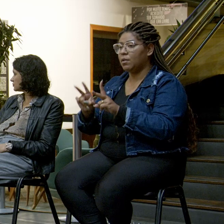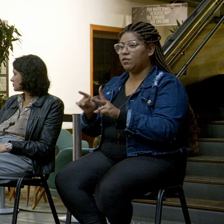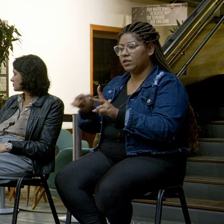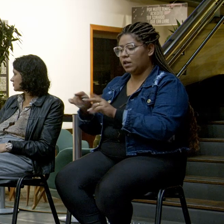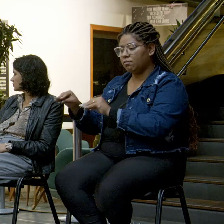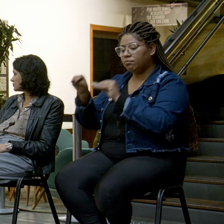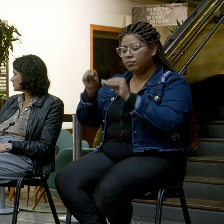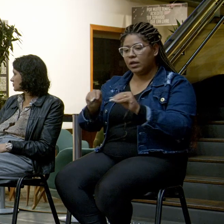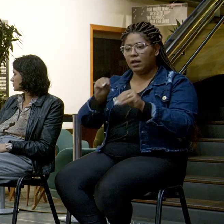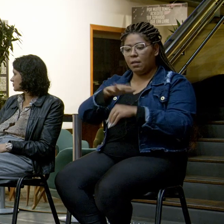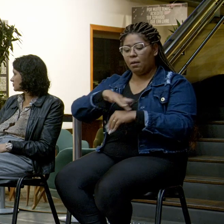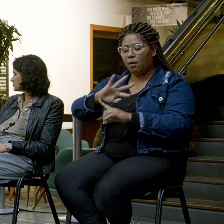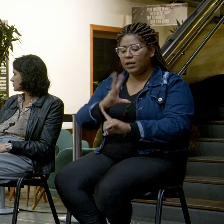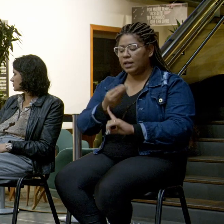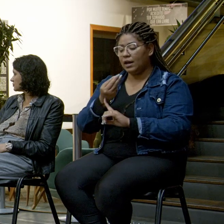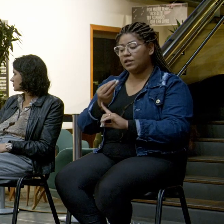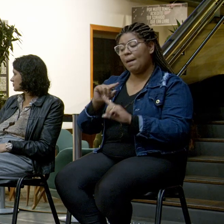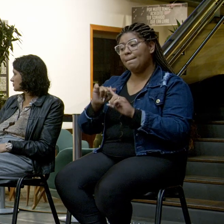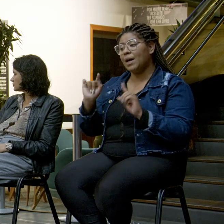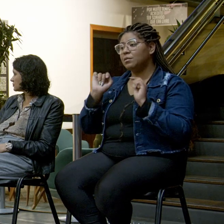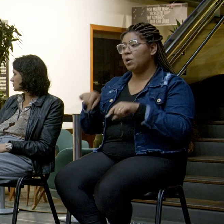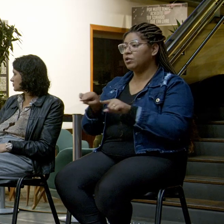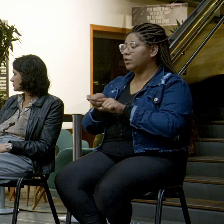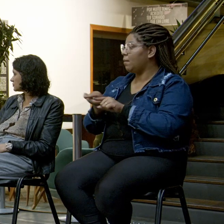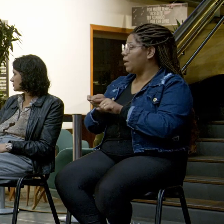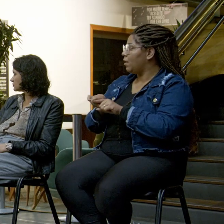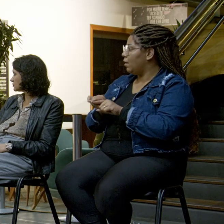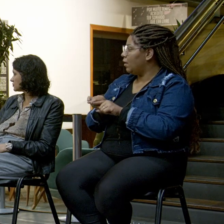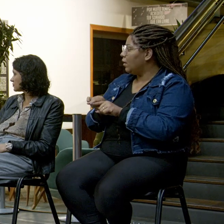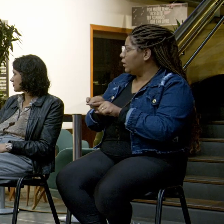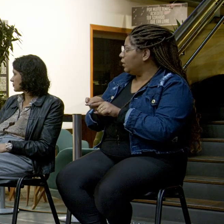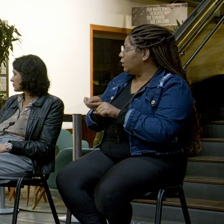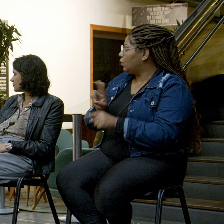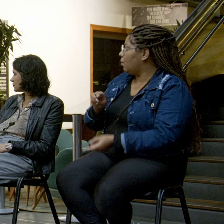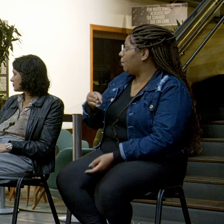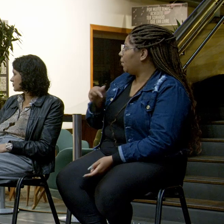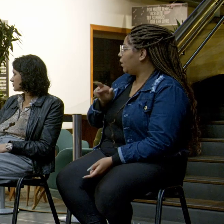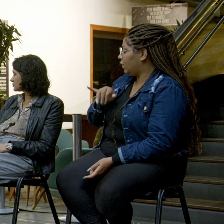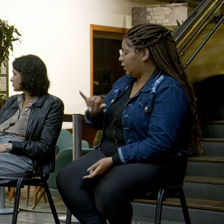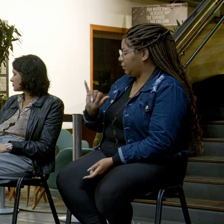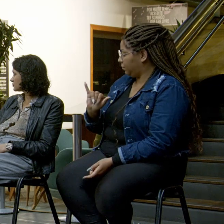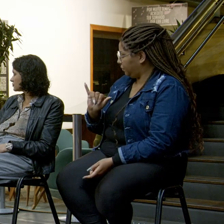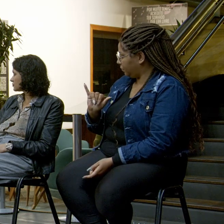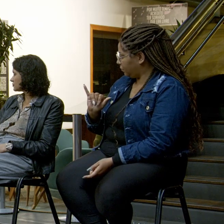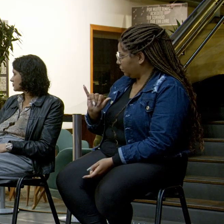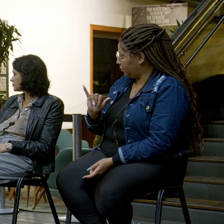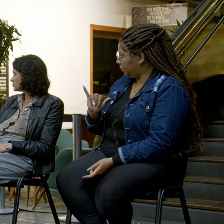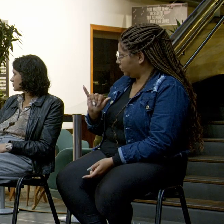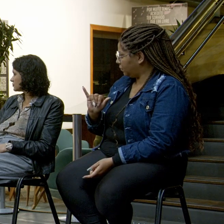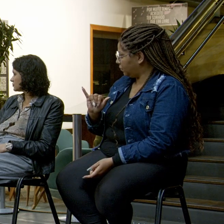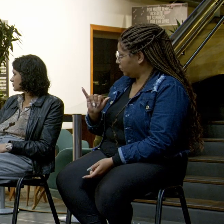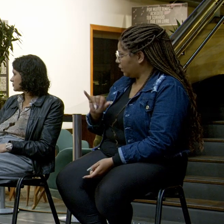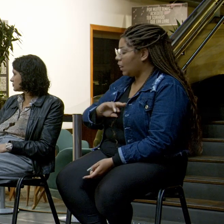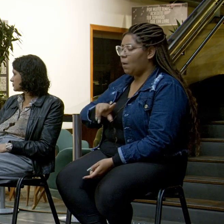artes. Mas talvez, como sugere a própria obra de Maiolino, não basta, né?